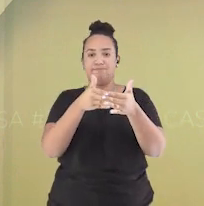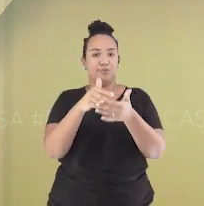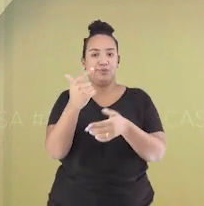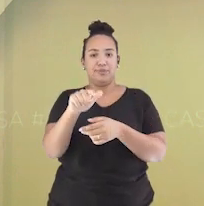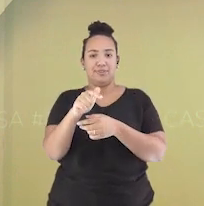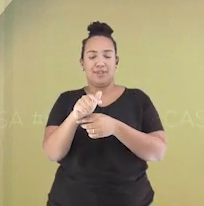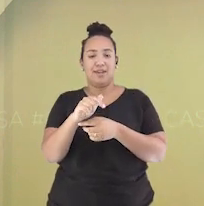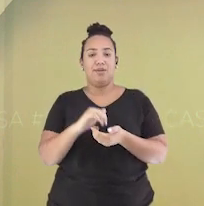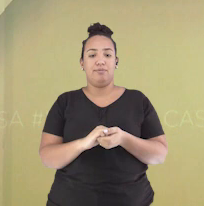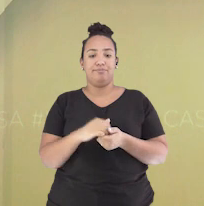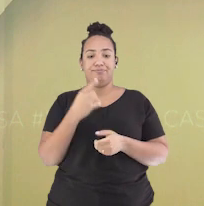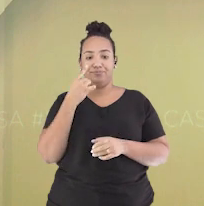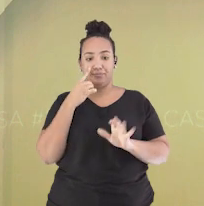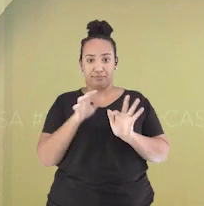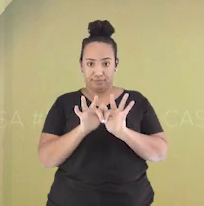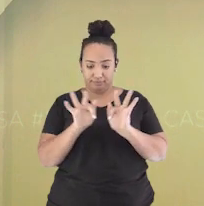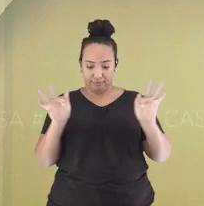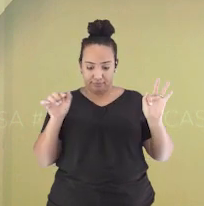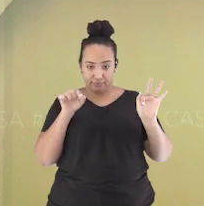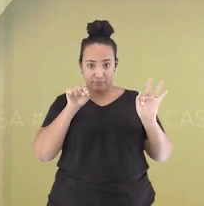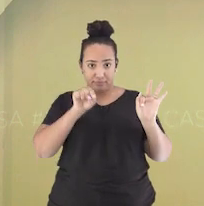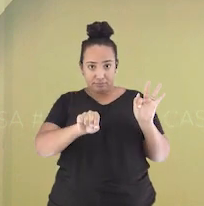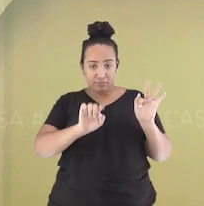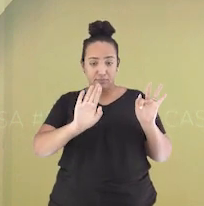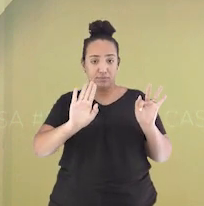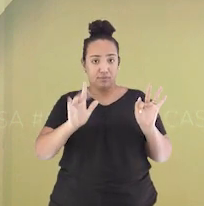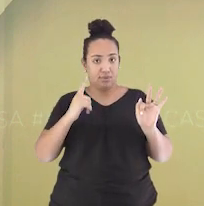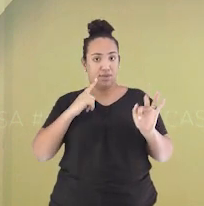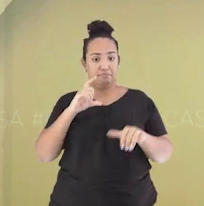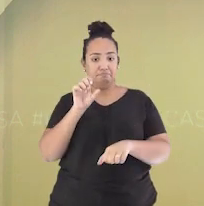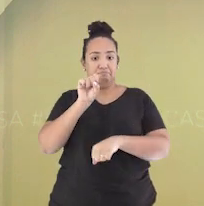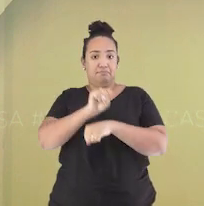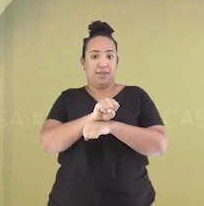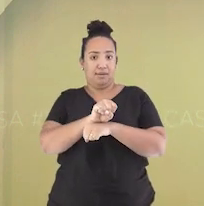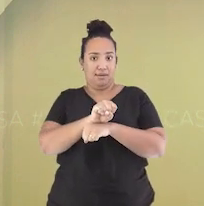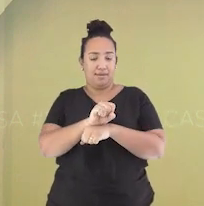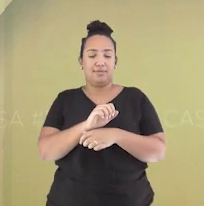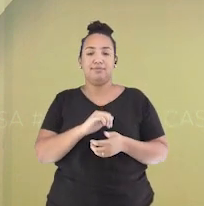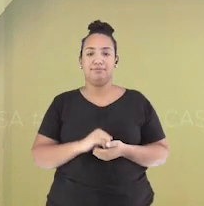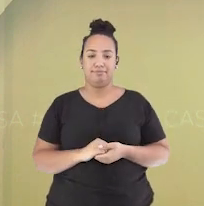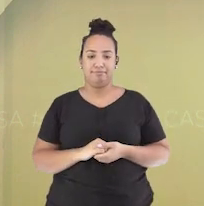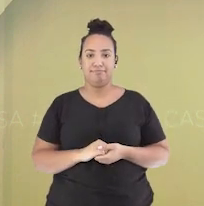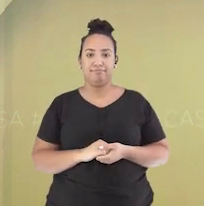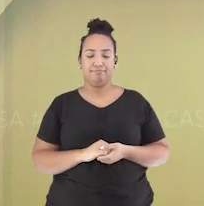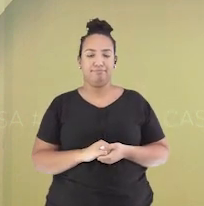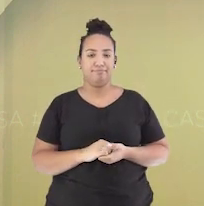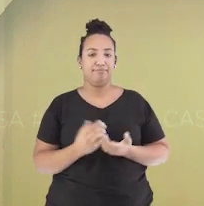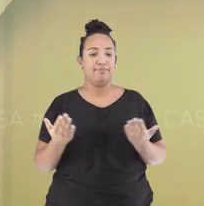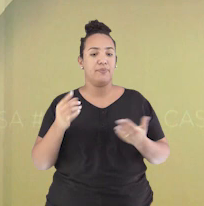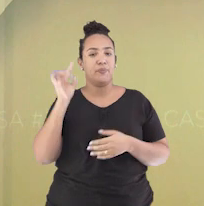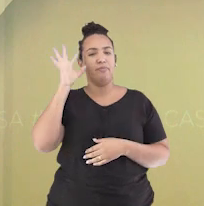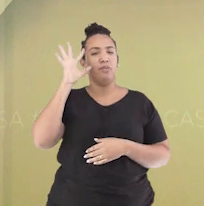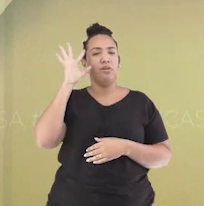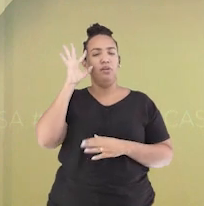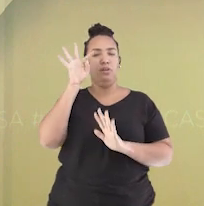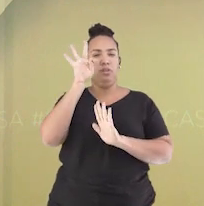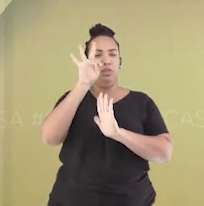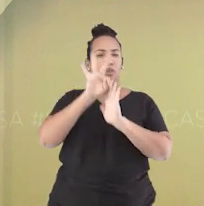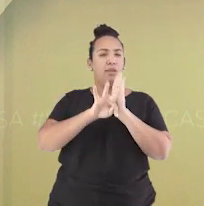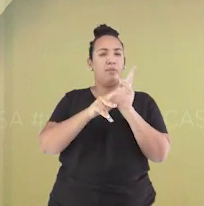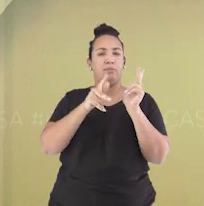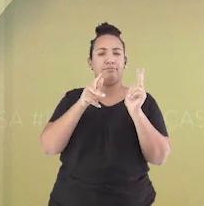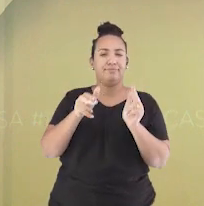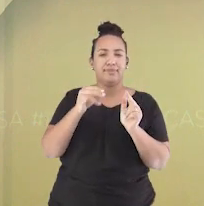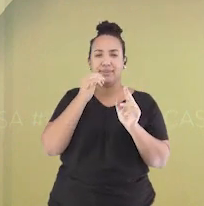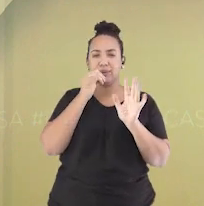Na frase que fizemos e separamos com ponto, ocorre uma parada no meio do período. Imagine um texto escrito dessa forma.